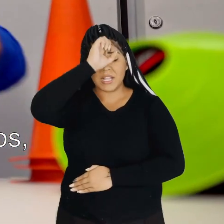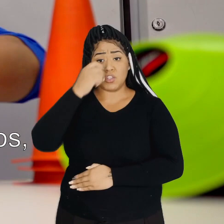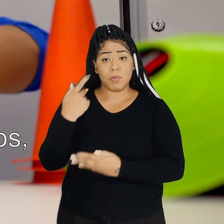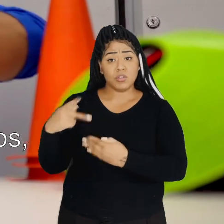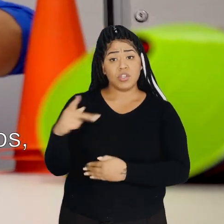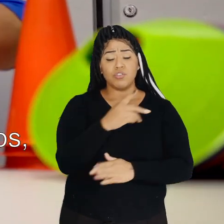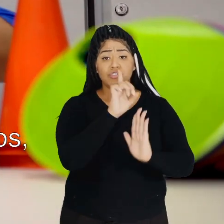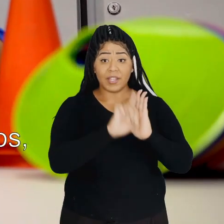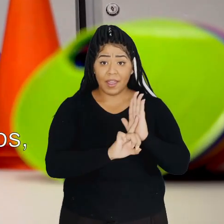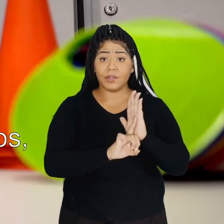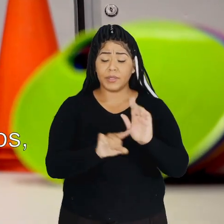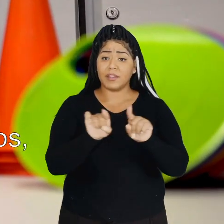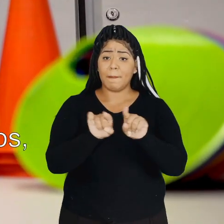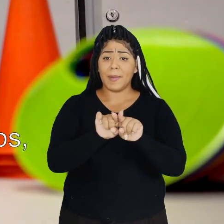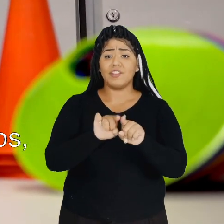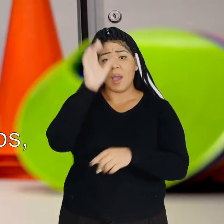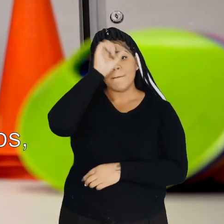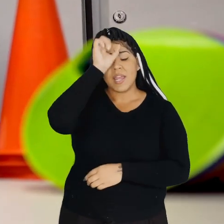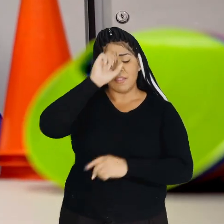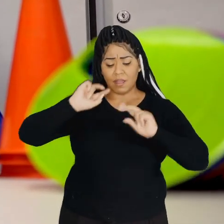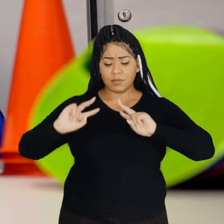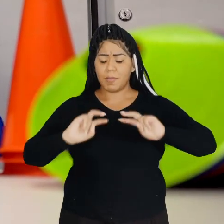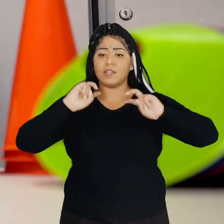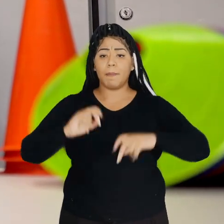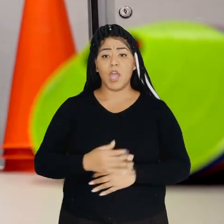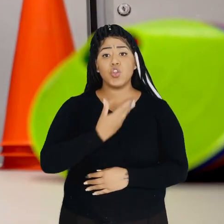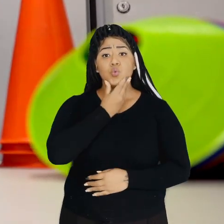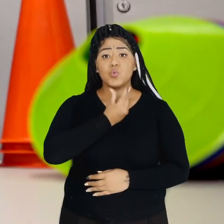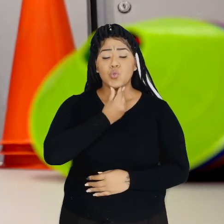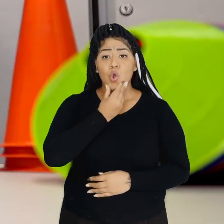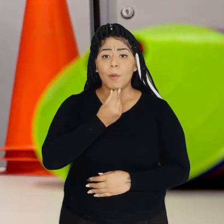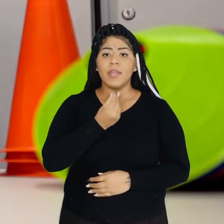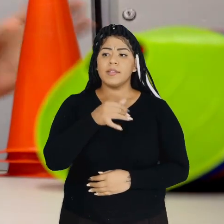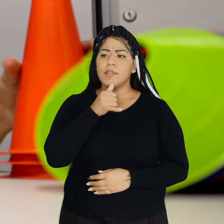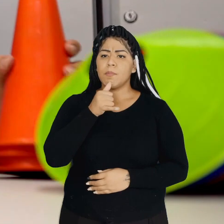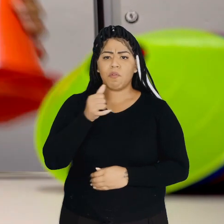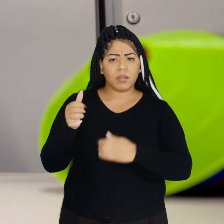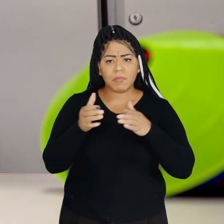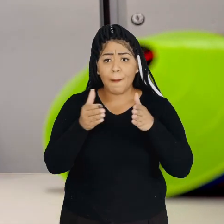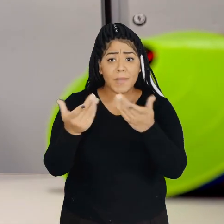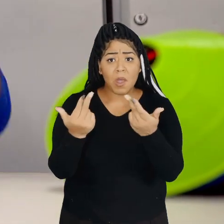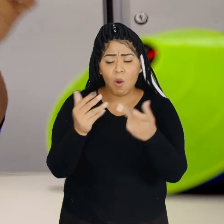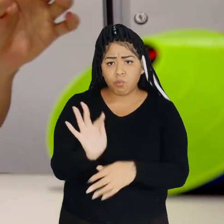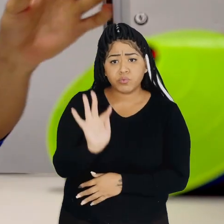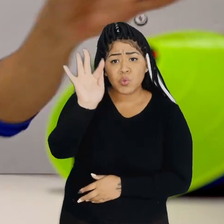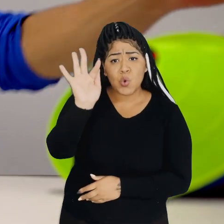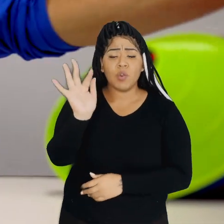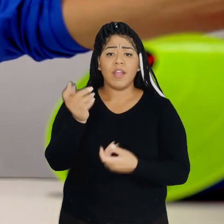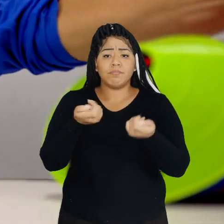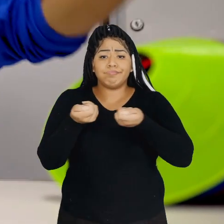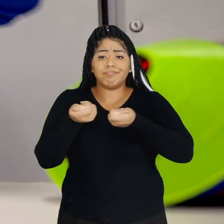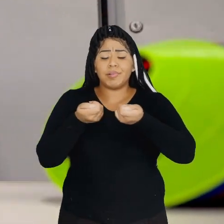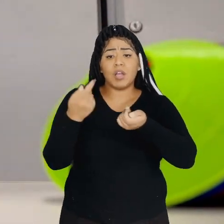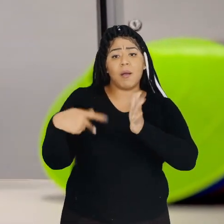seus direitos, né? De aprenderem quem elas são. E os meninos eles vão fazendo o caminho deles, a trilha deles, que é de